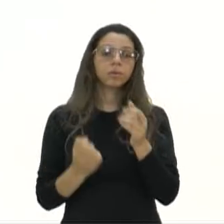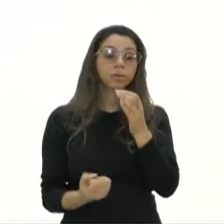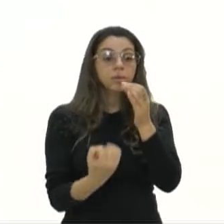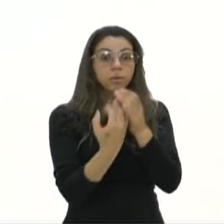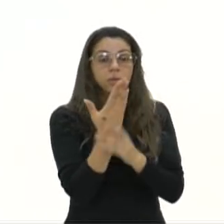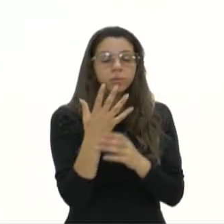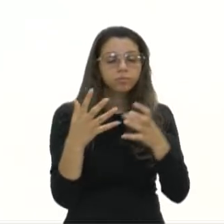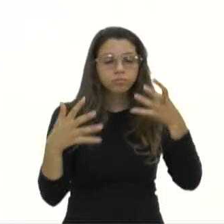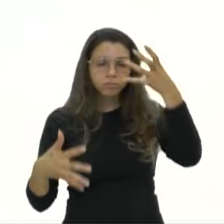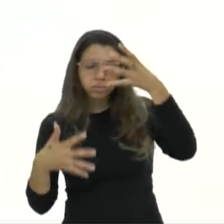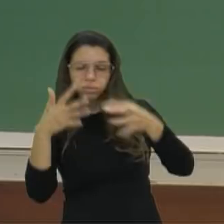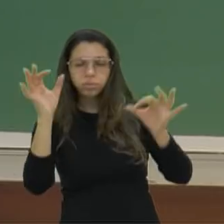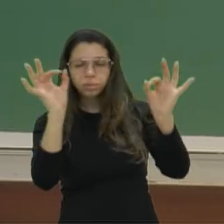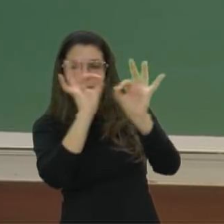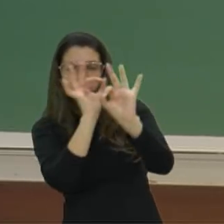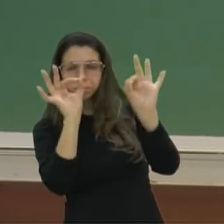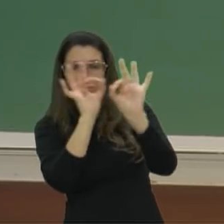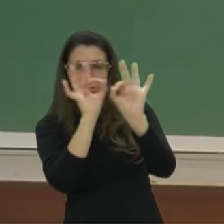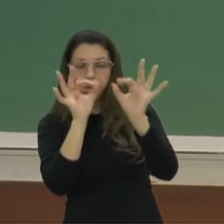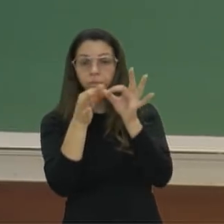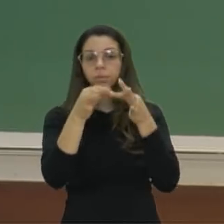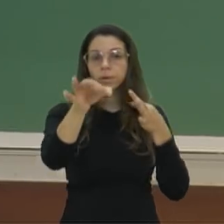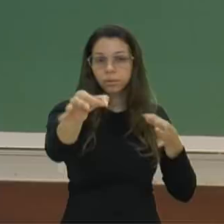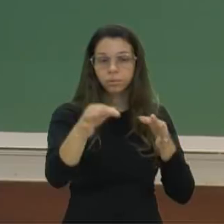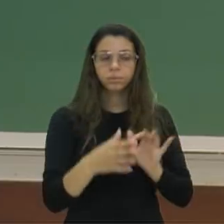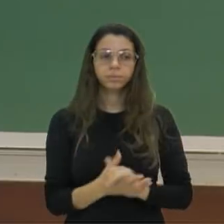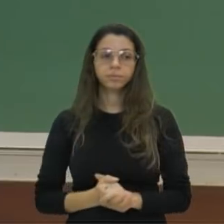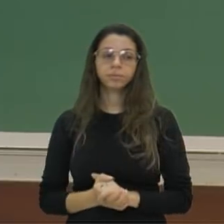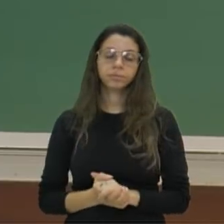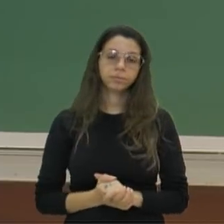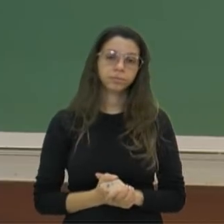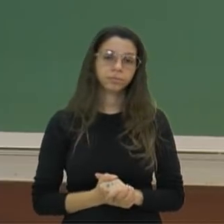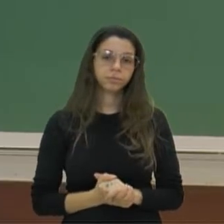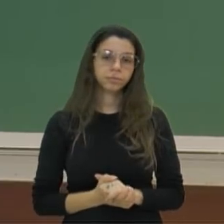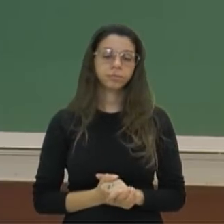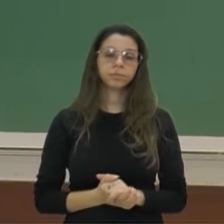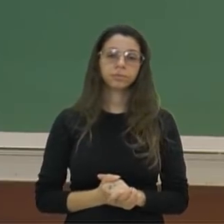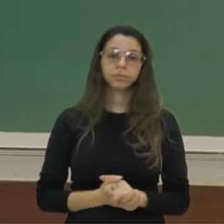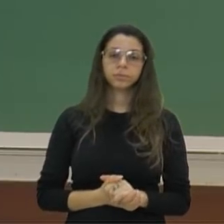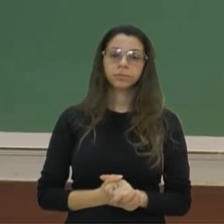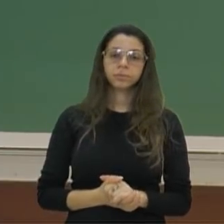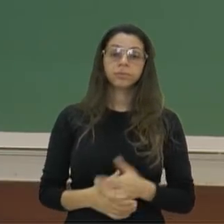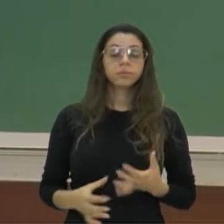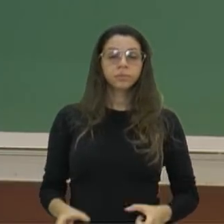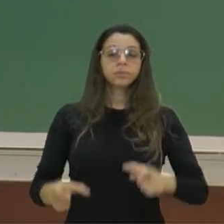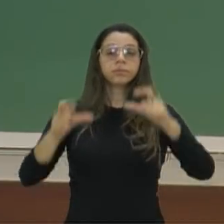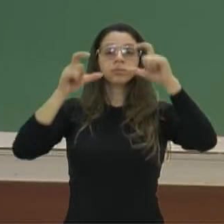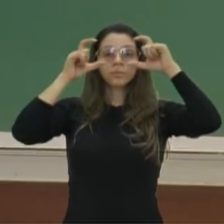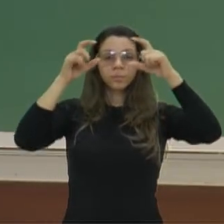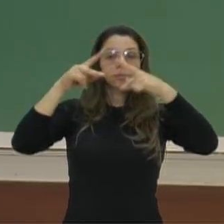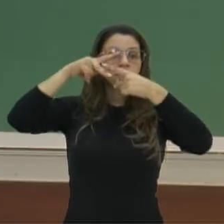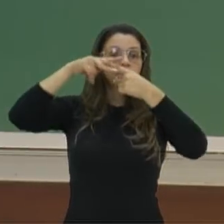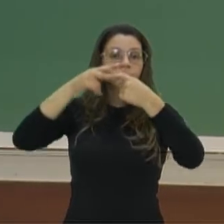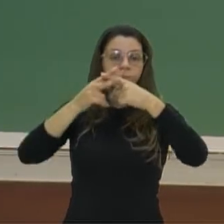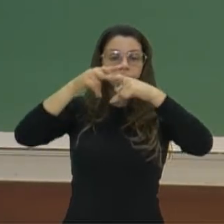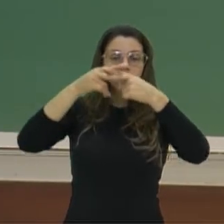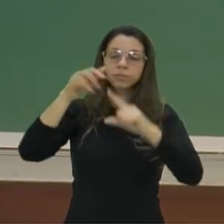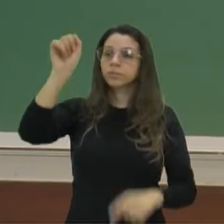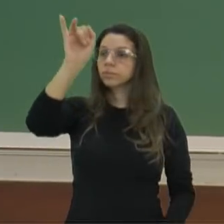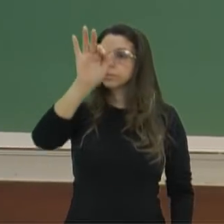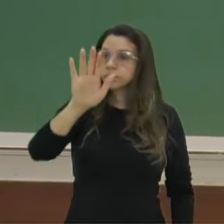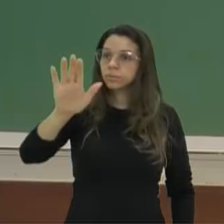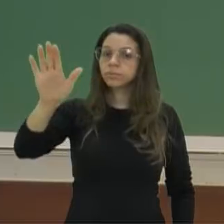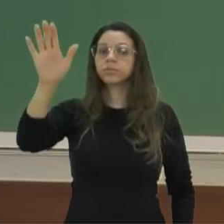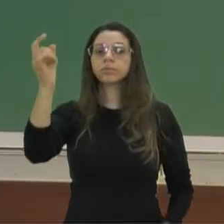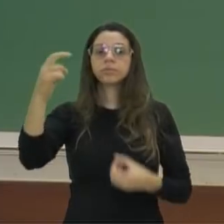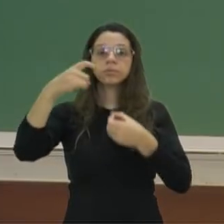fique desfocado o que está longe. Ao colocar uma lente corretiva, esta imagem